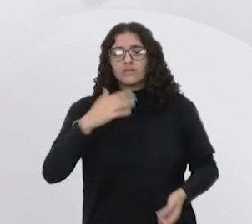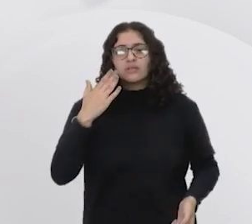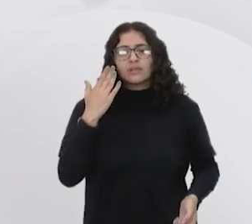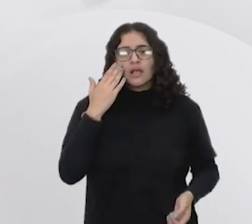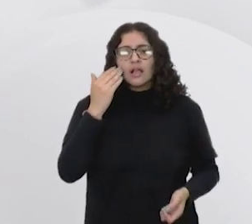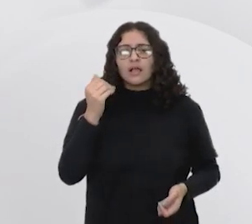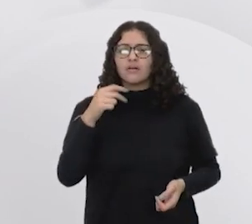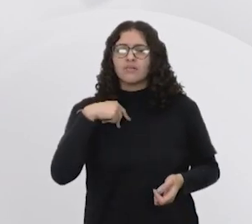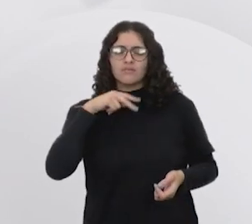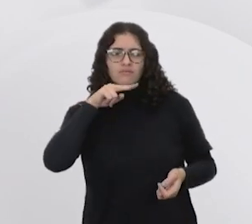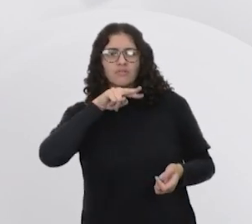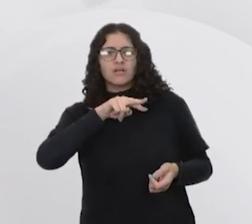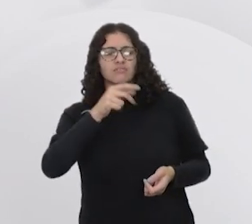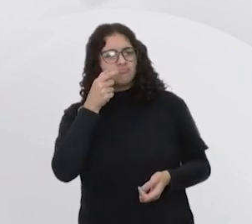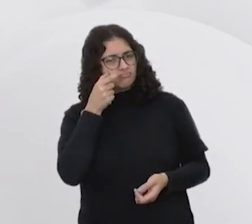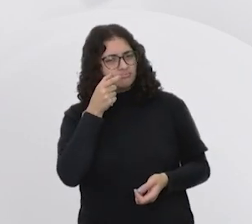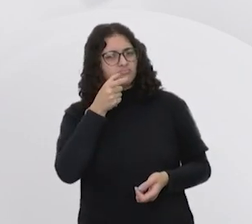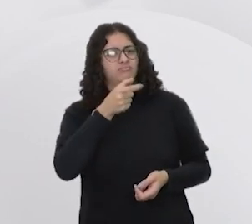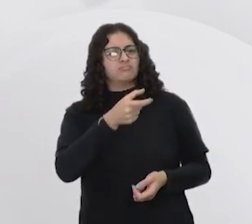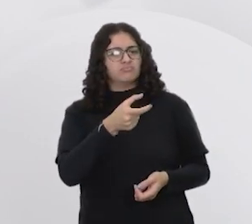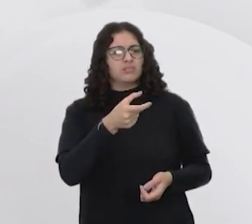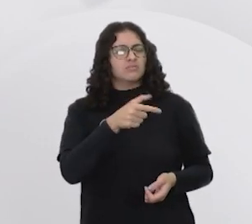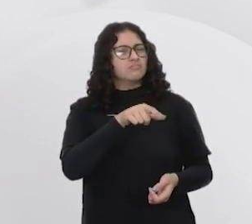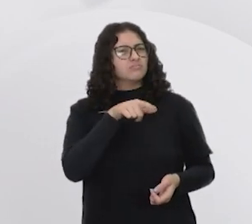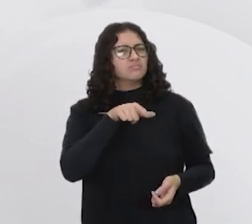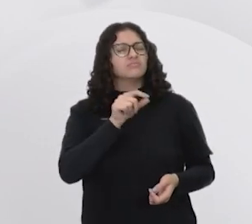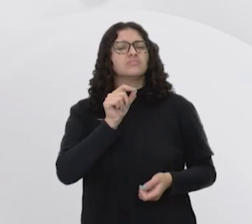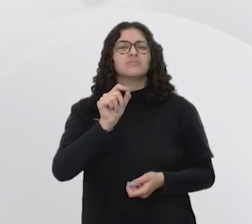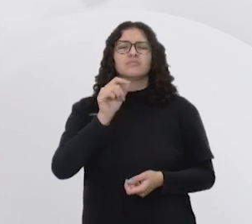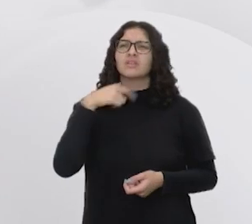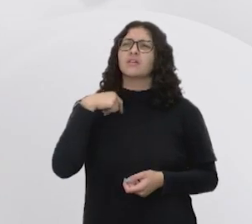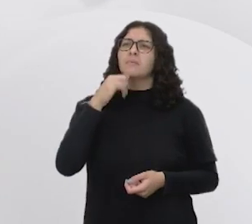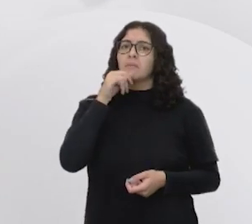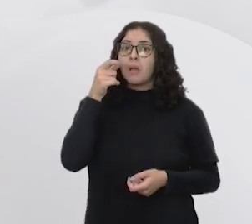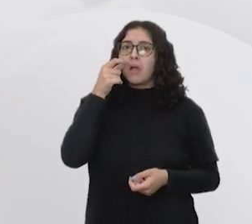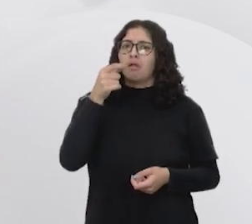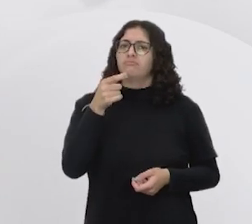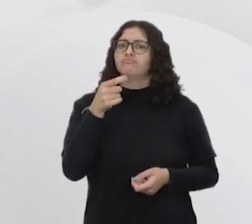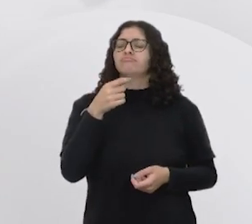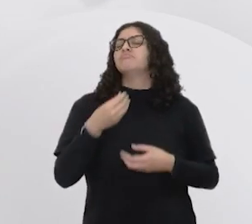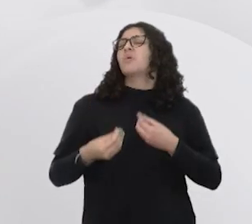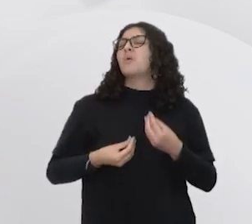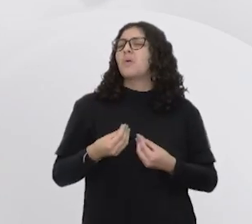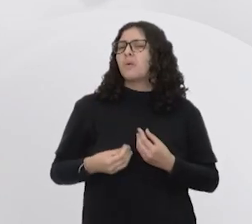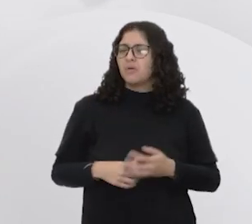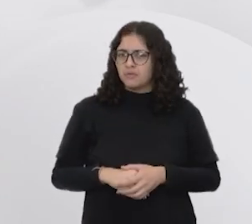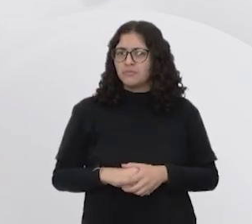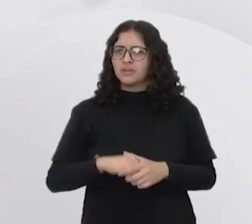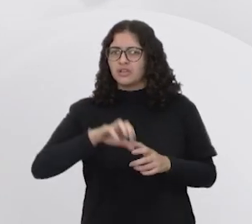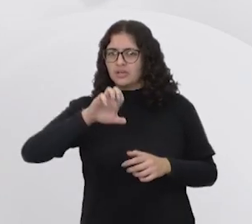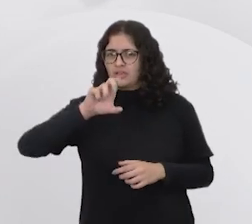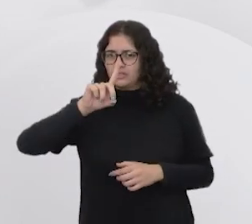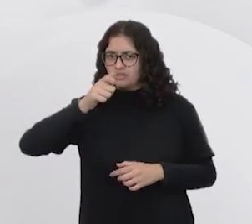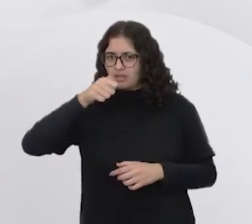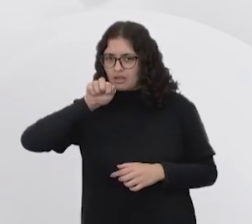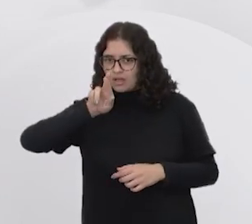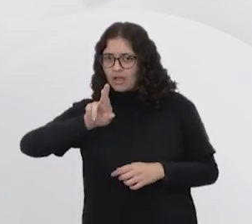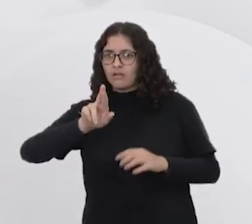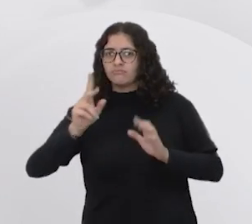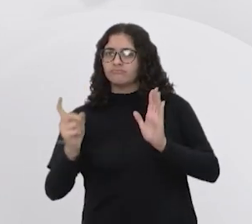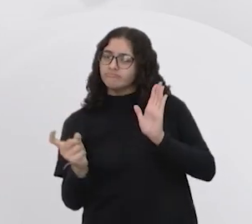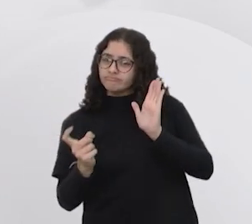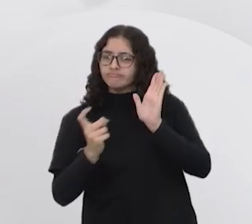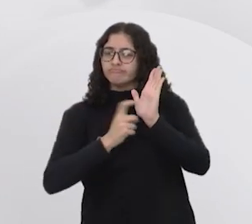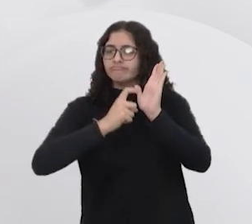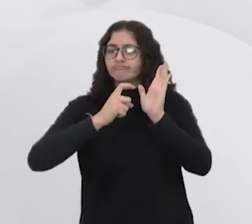até de quem não tem muito interesse no tema. Imagina para quem tem interesse. Então, o Edgar ele foi lá e clicou nesse card e